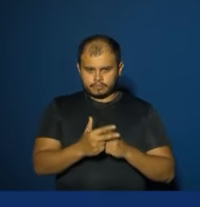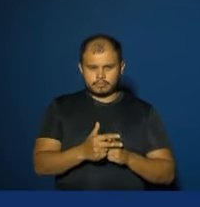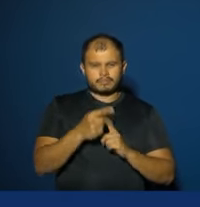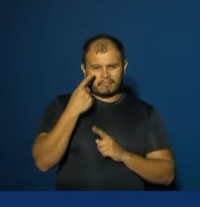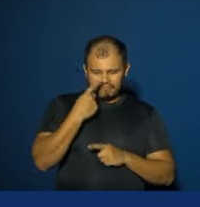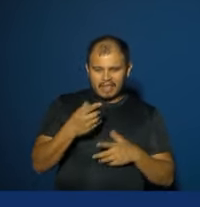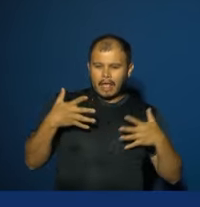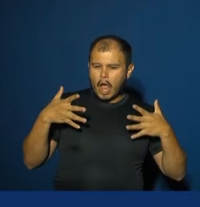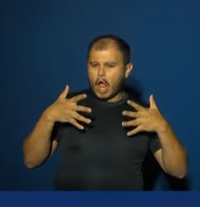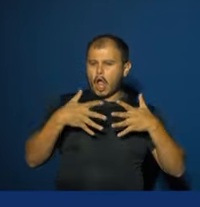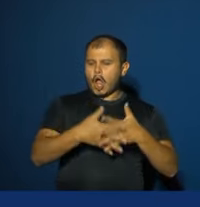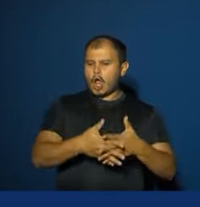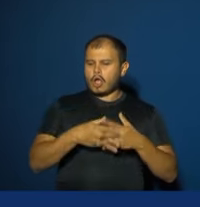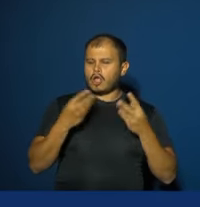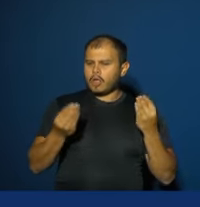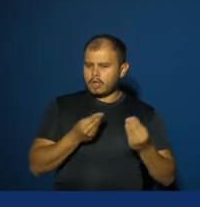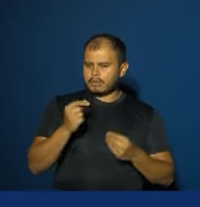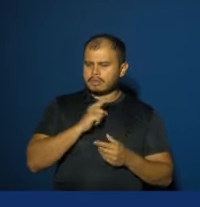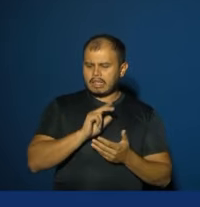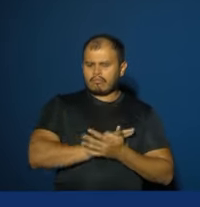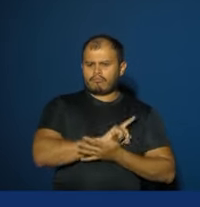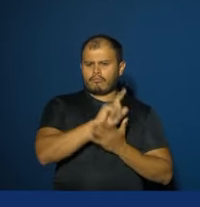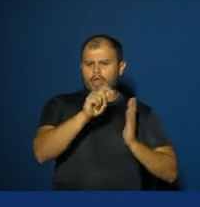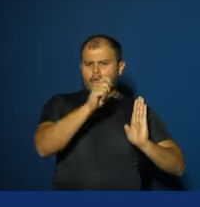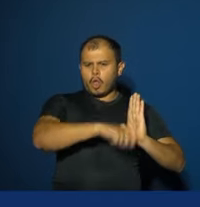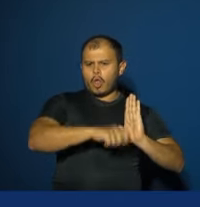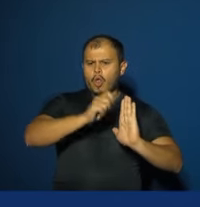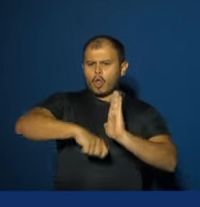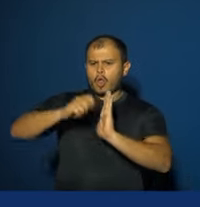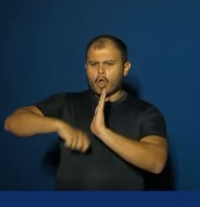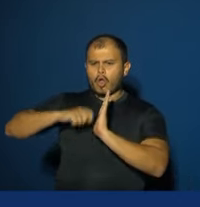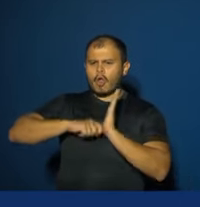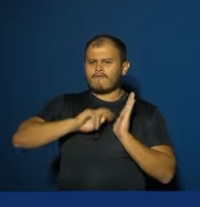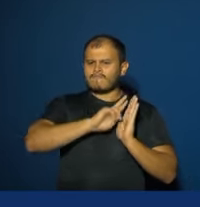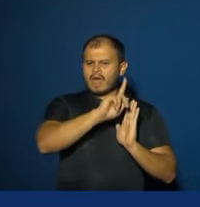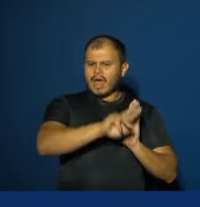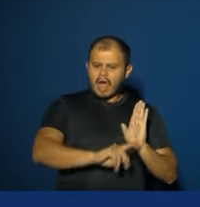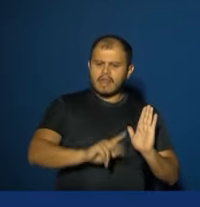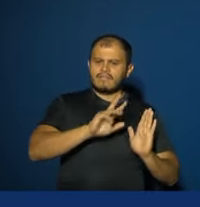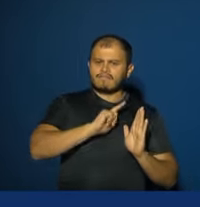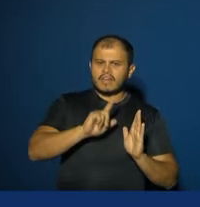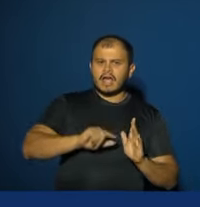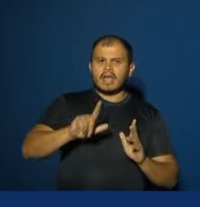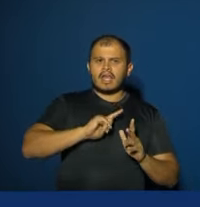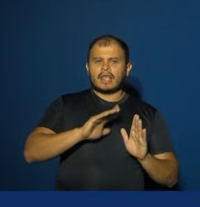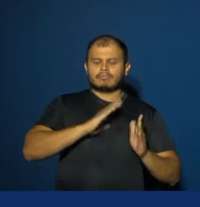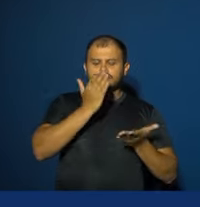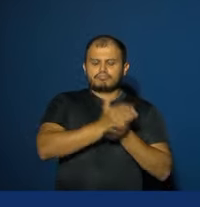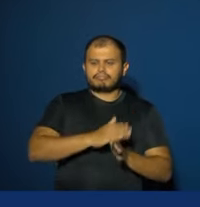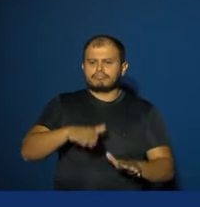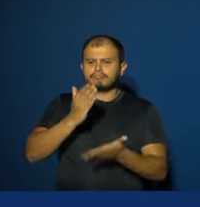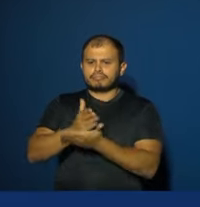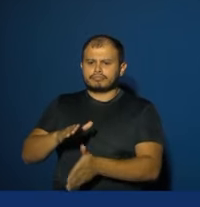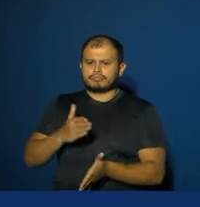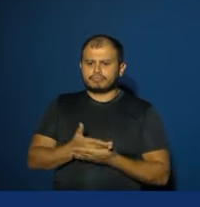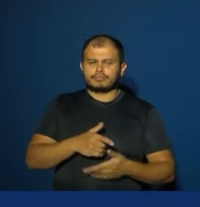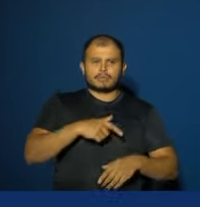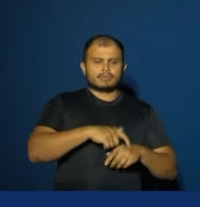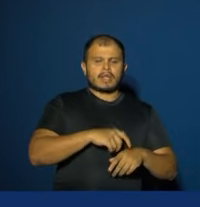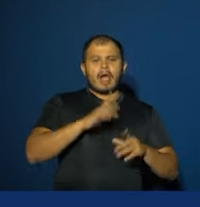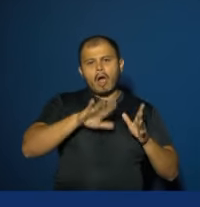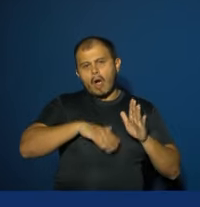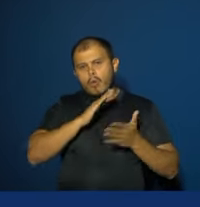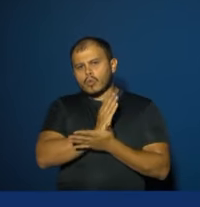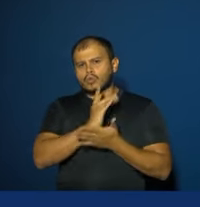da complexidade né contratos de todo tipo com diferentes vencimentos contratos né com rentabilidade melhor pior